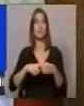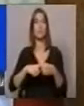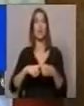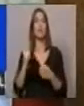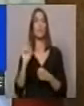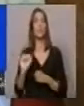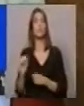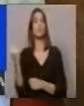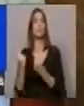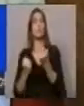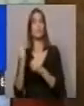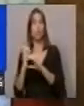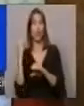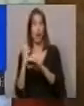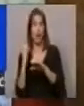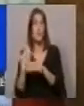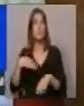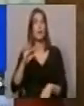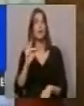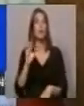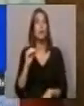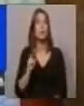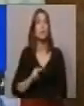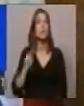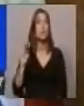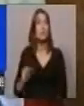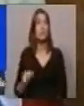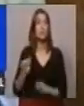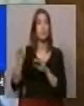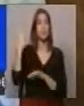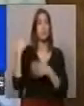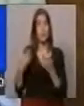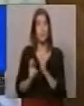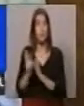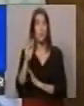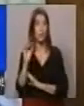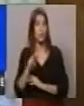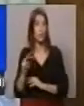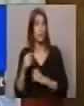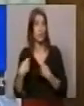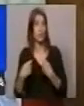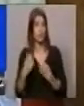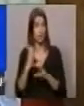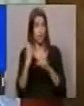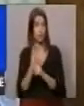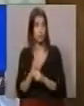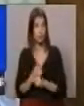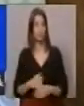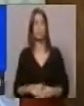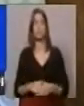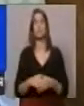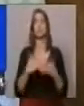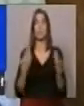rodoviário, ou seja, mais 40 milhões do que no ano anterior. Se tivermos em consideração que estas